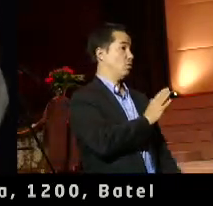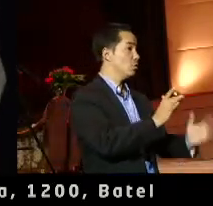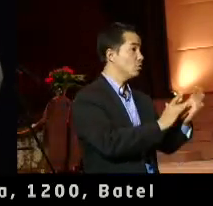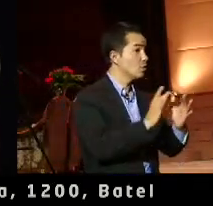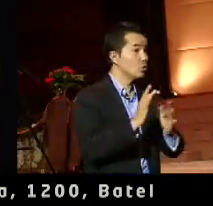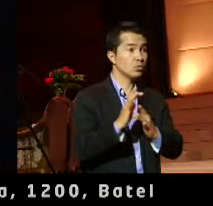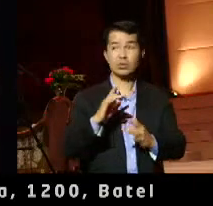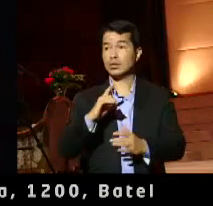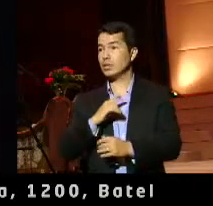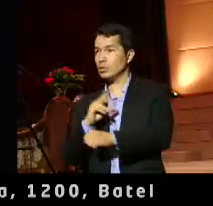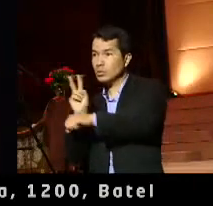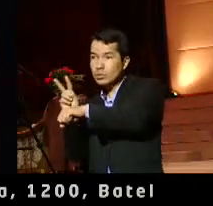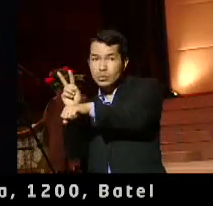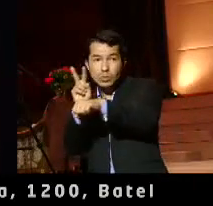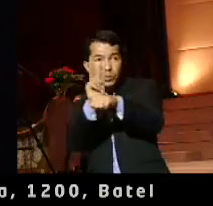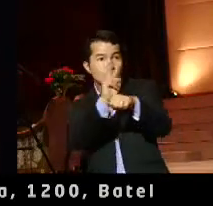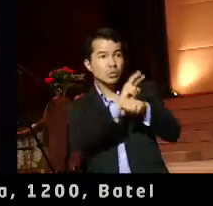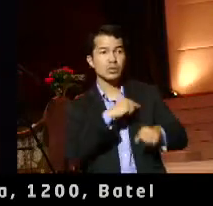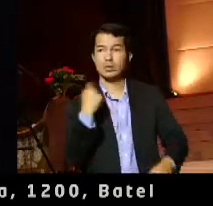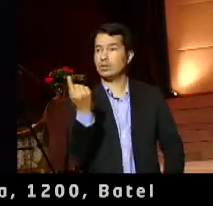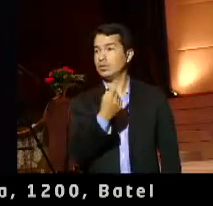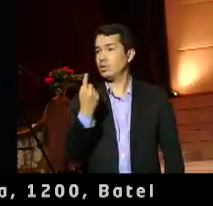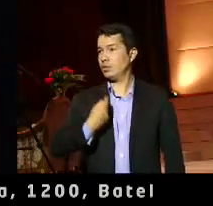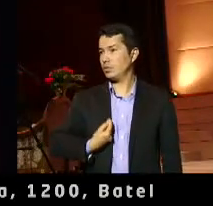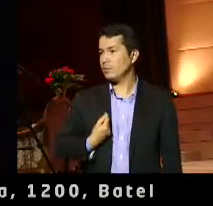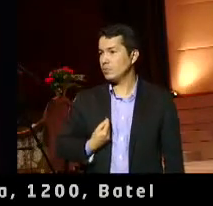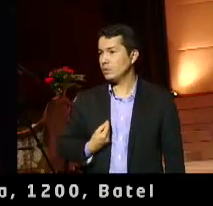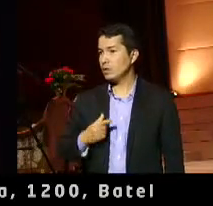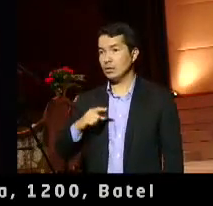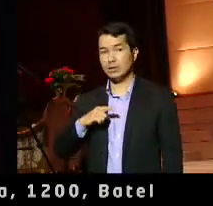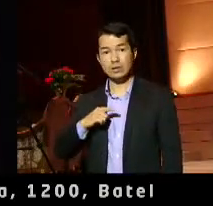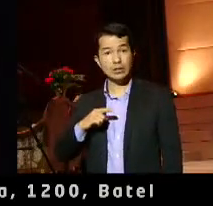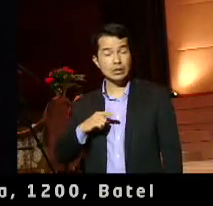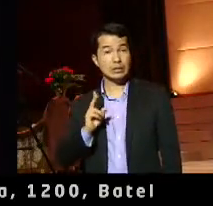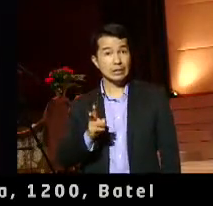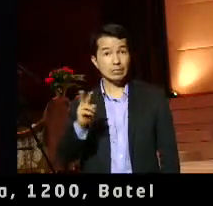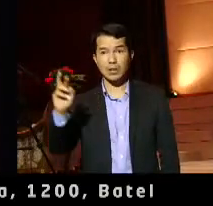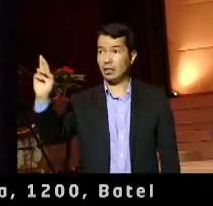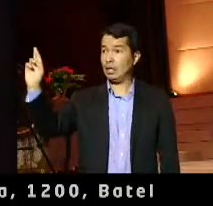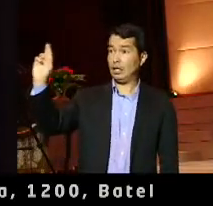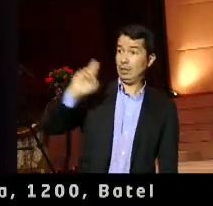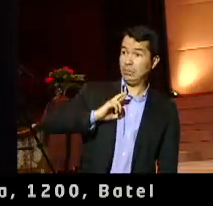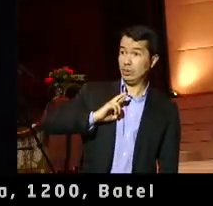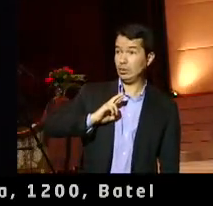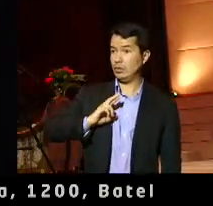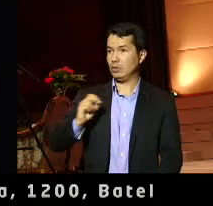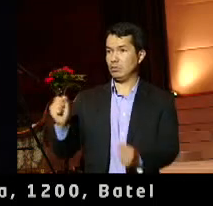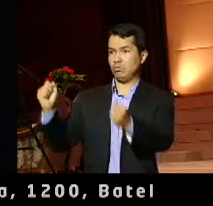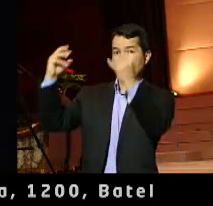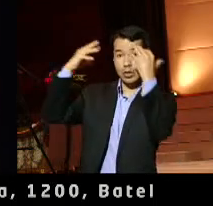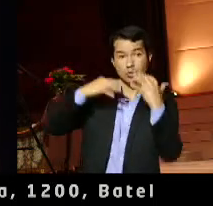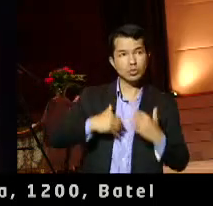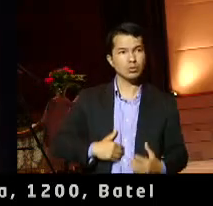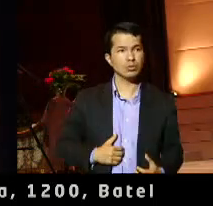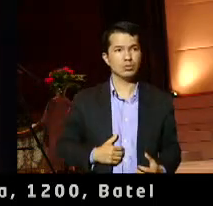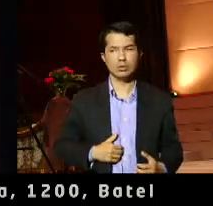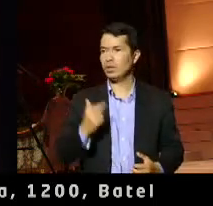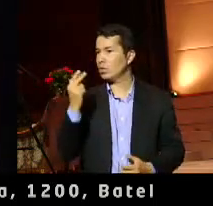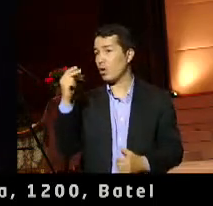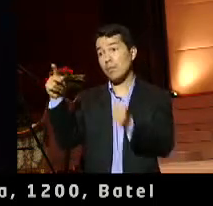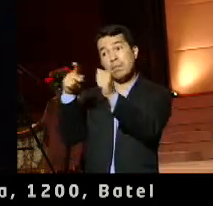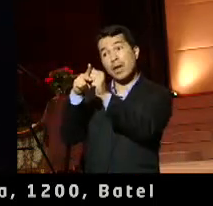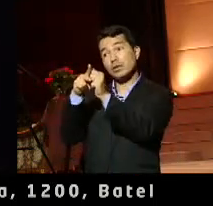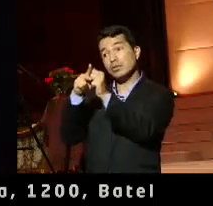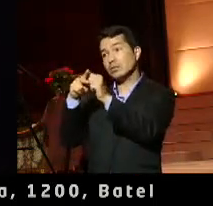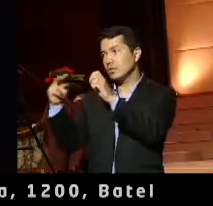amor restaurador. Eu, quando vejo aquele olhar de Jesus pela janela, é como se eu ouvisse Jesus dizendo: Pedro, eu tenho um